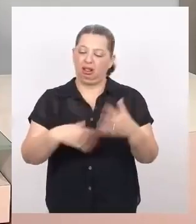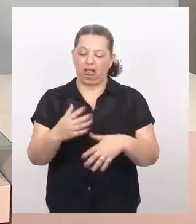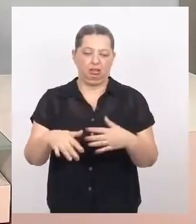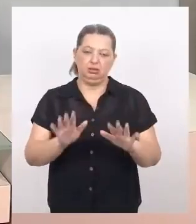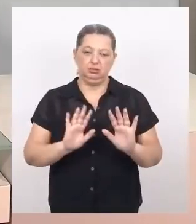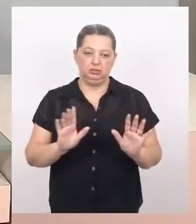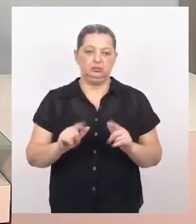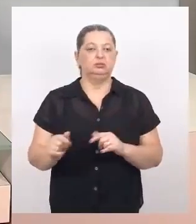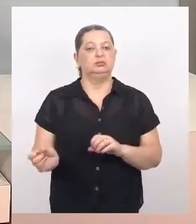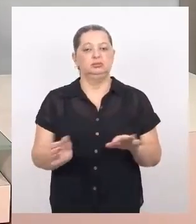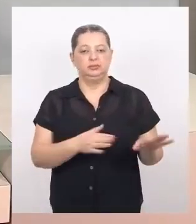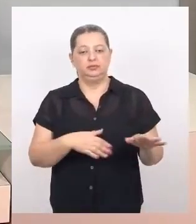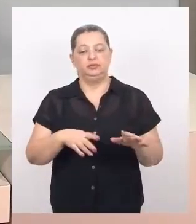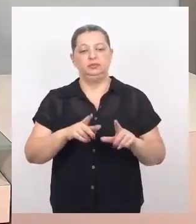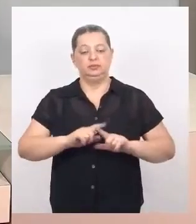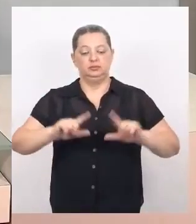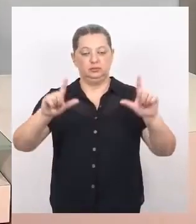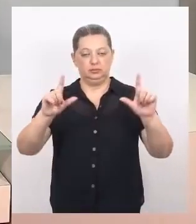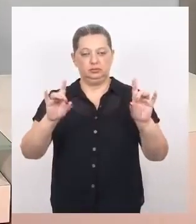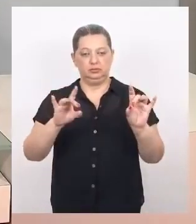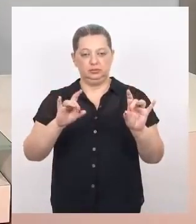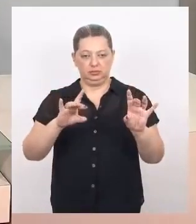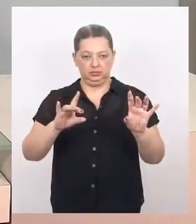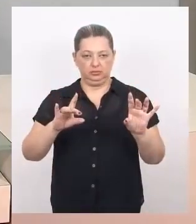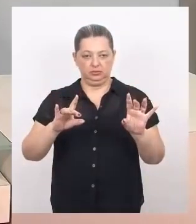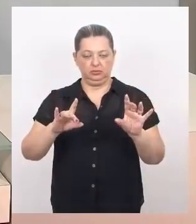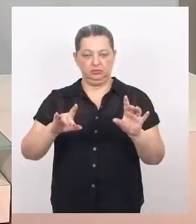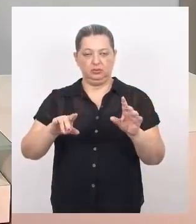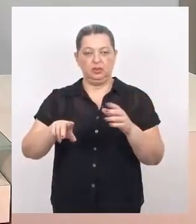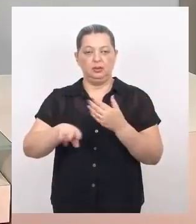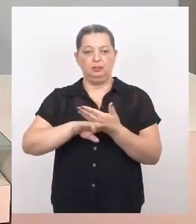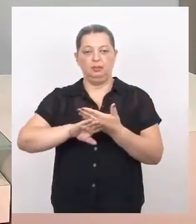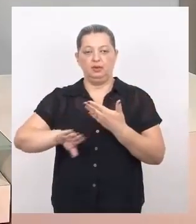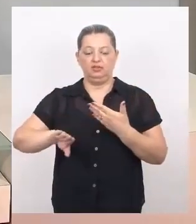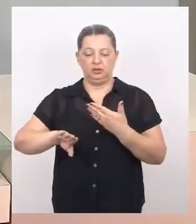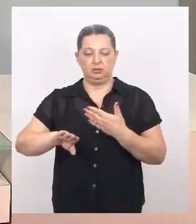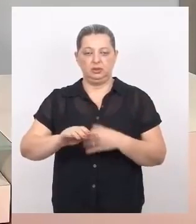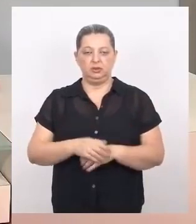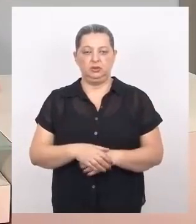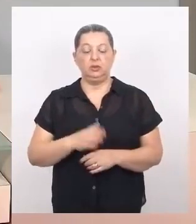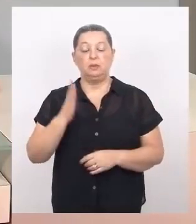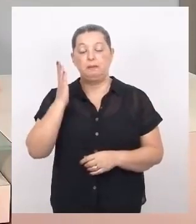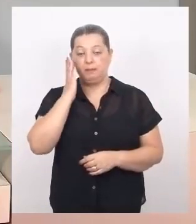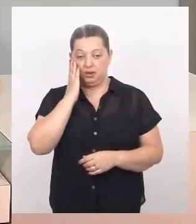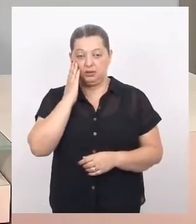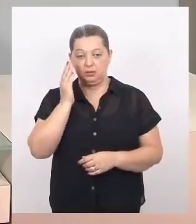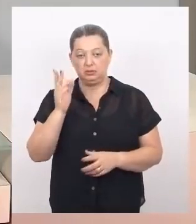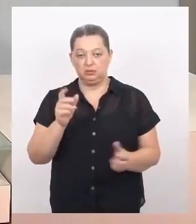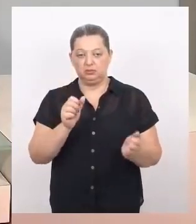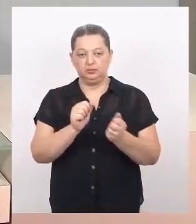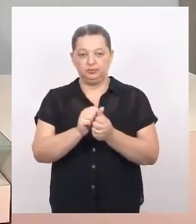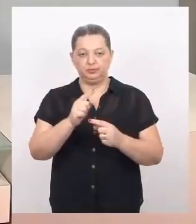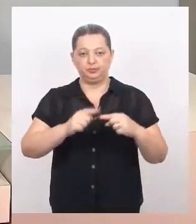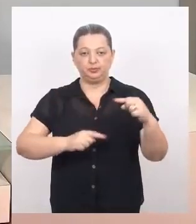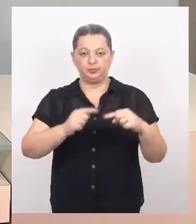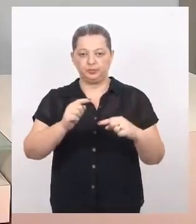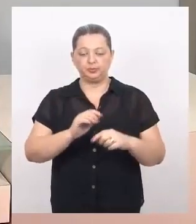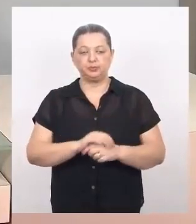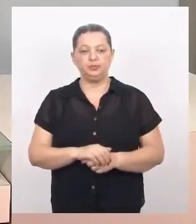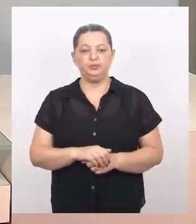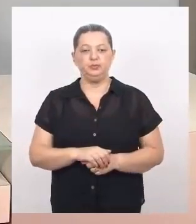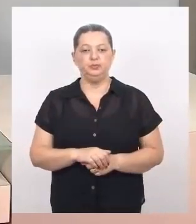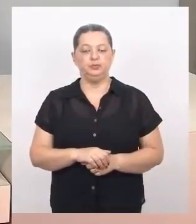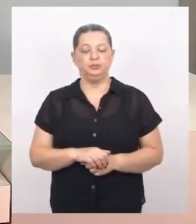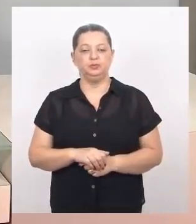incluir essa telinha específica desse menu de afastamento da designação para vocês saberem junto nesse material. A